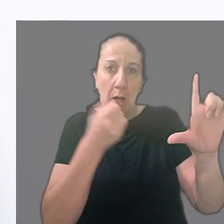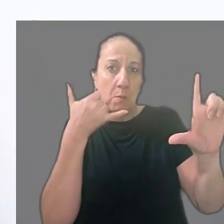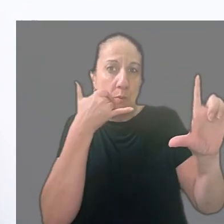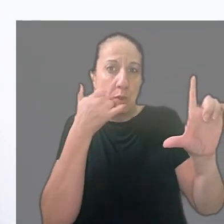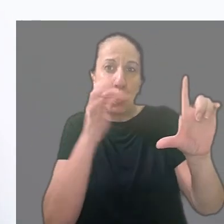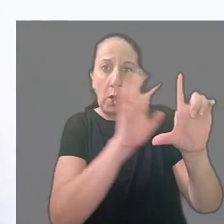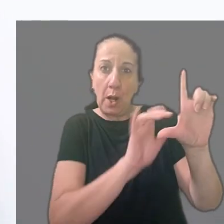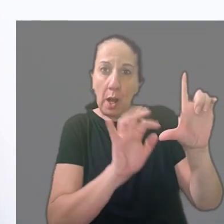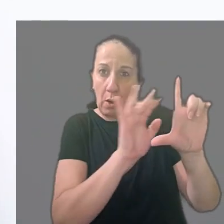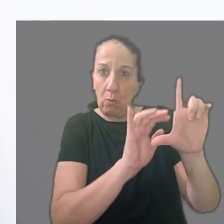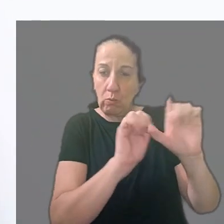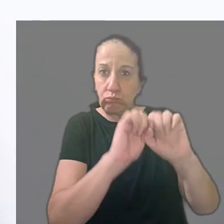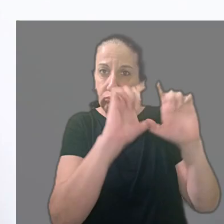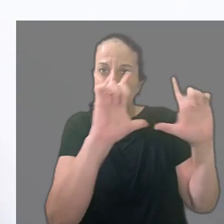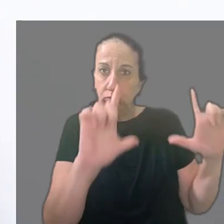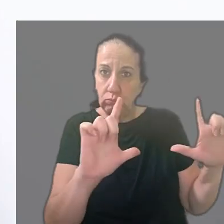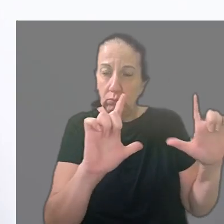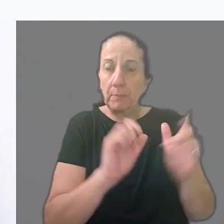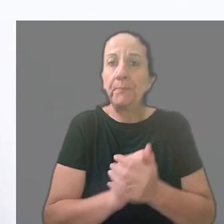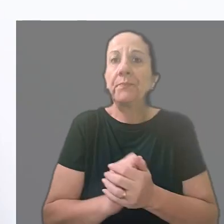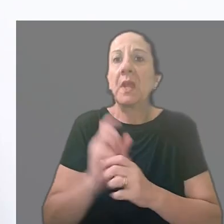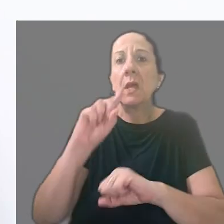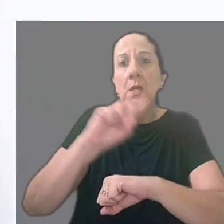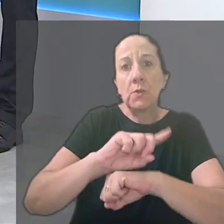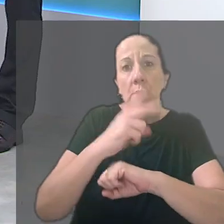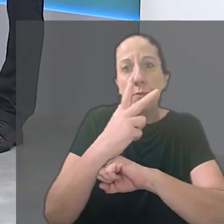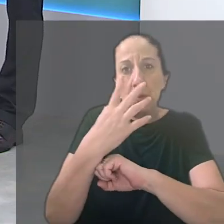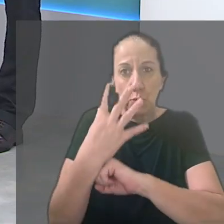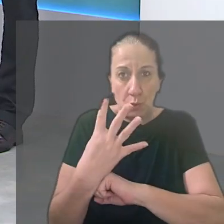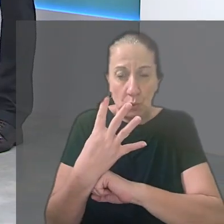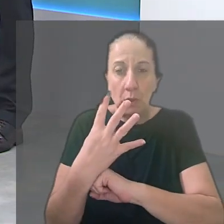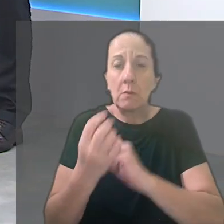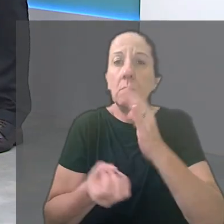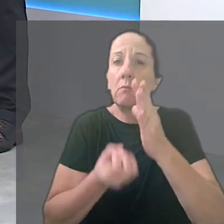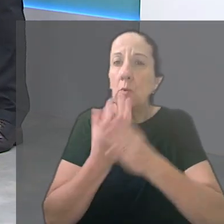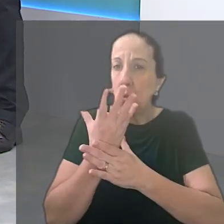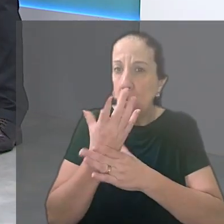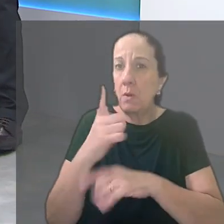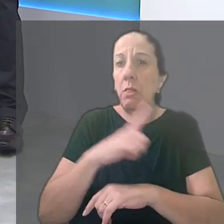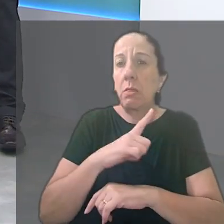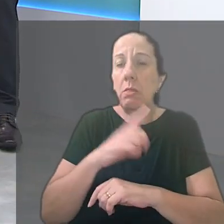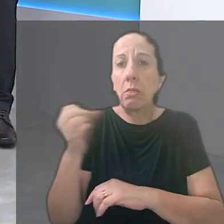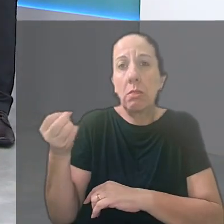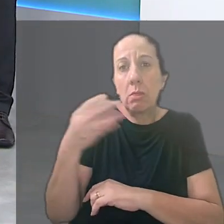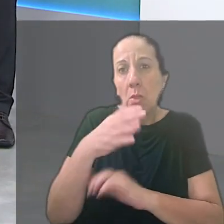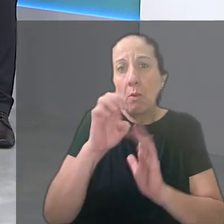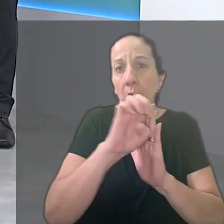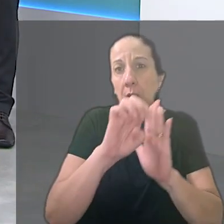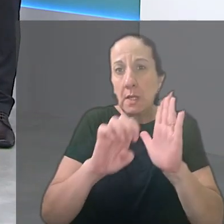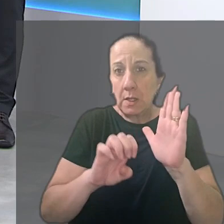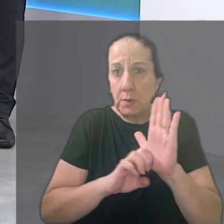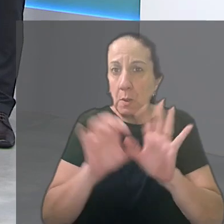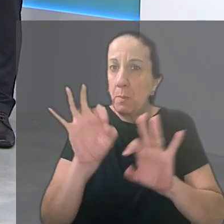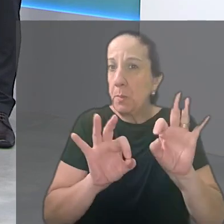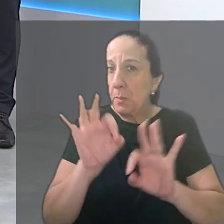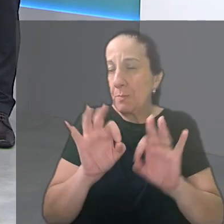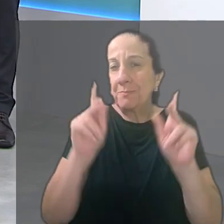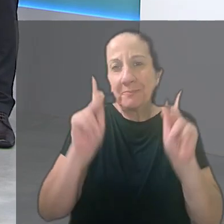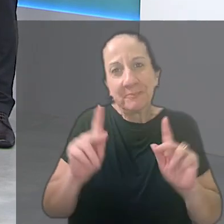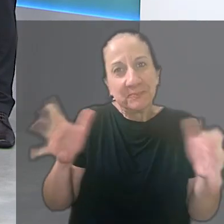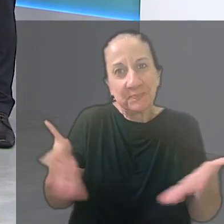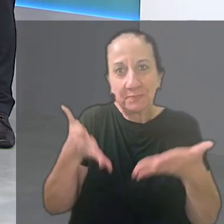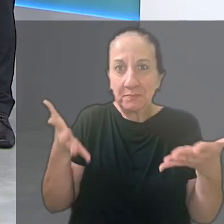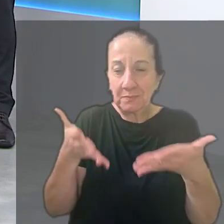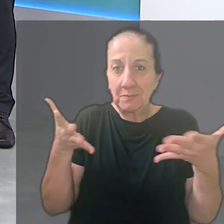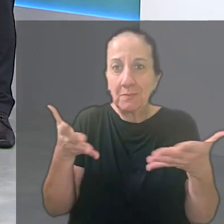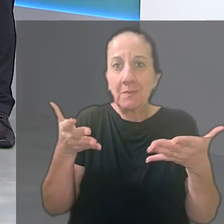apontar a câmera do celular para o QR Code que aparece na tela. E no dia 24, Anderson, vai ocorrer ainda uma nova edição do projeto